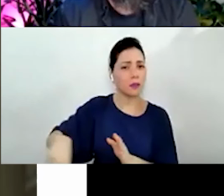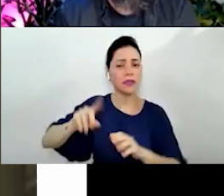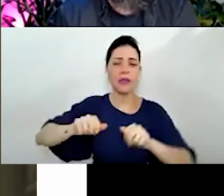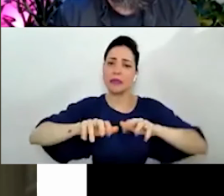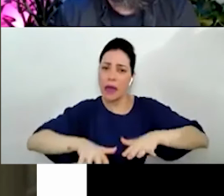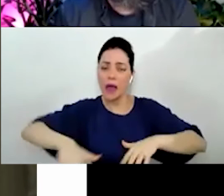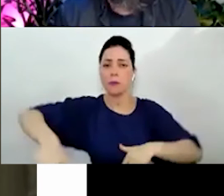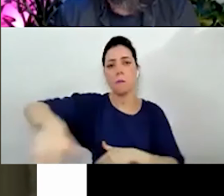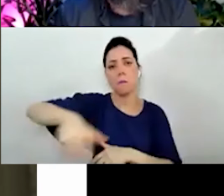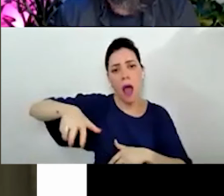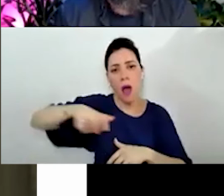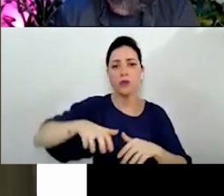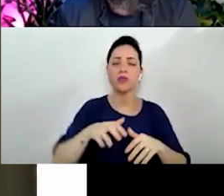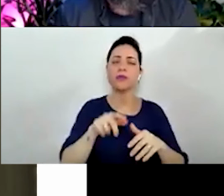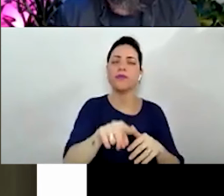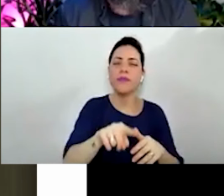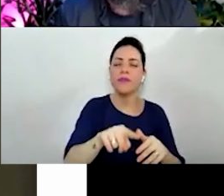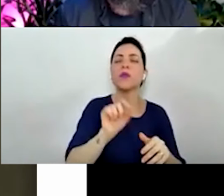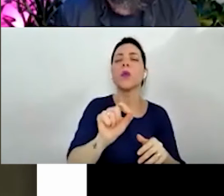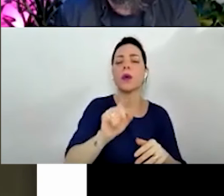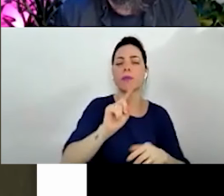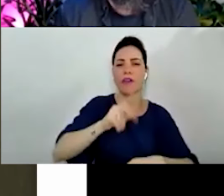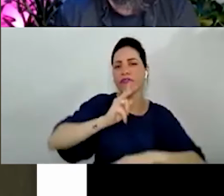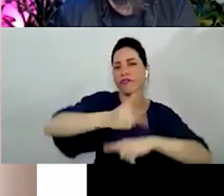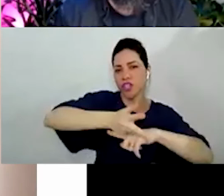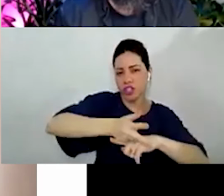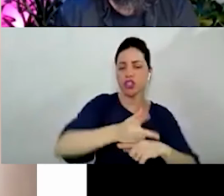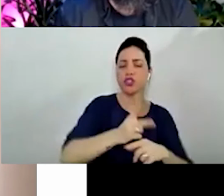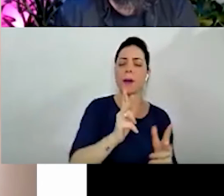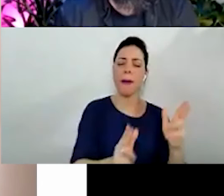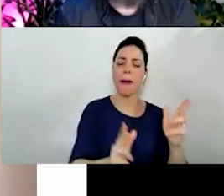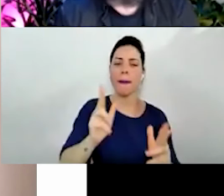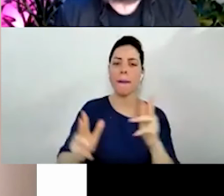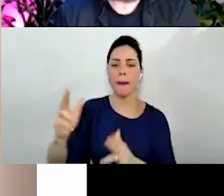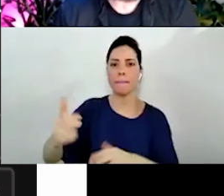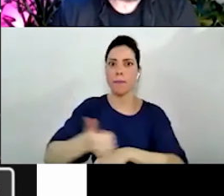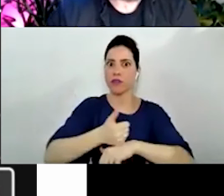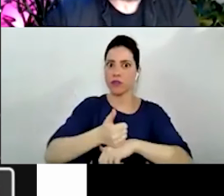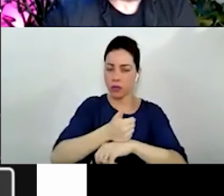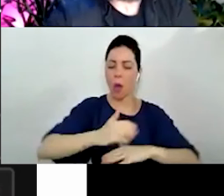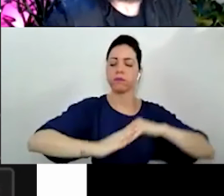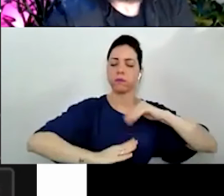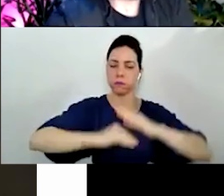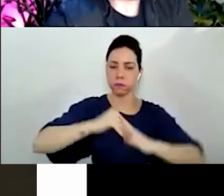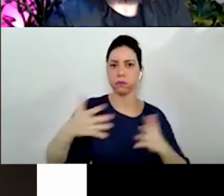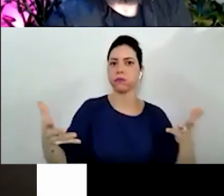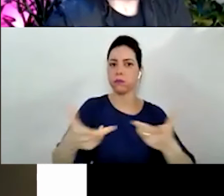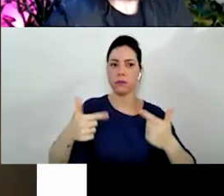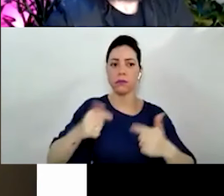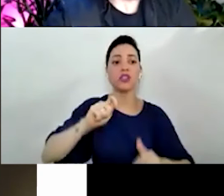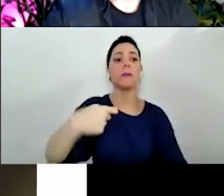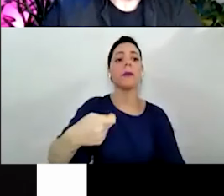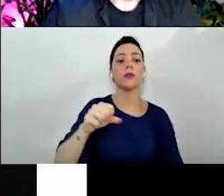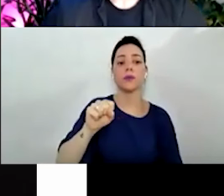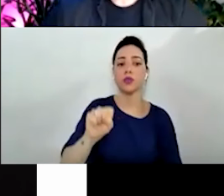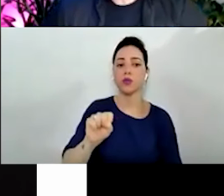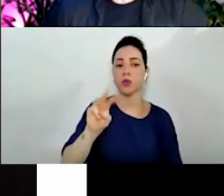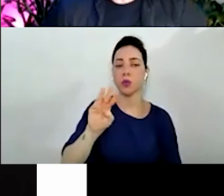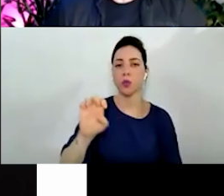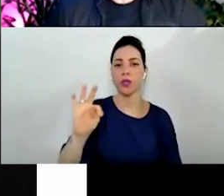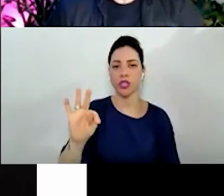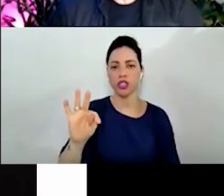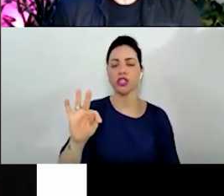mouse para editar os vídeos que ela faz ela é o vídeo profissional e Ela utiliza uma tecnologia assistiva chamada Switch control um de cada lado